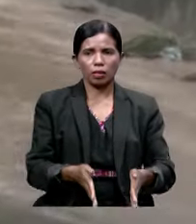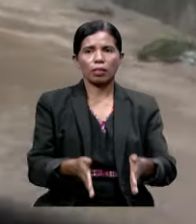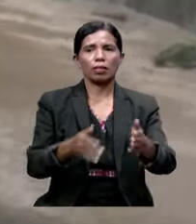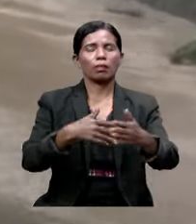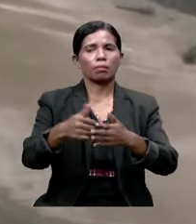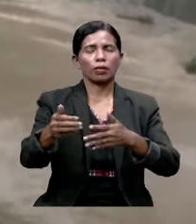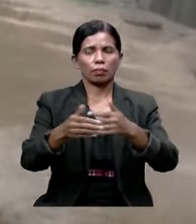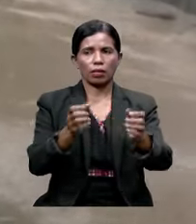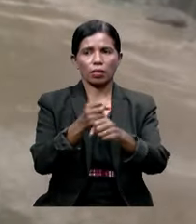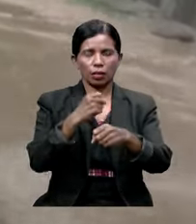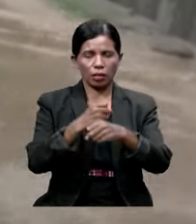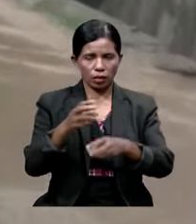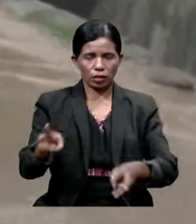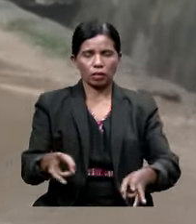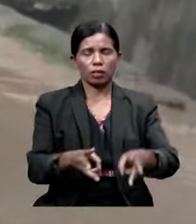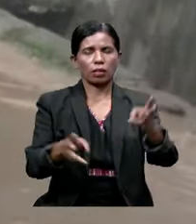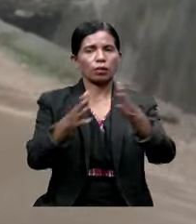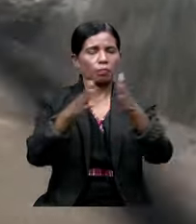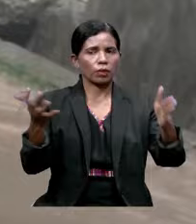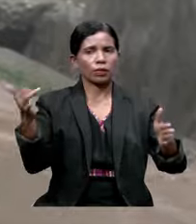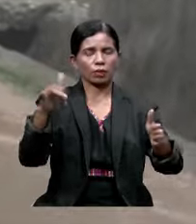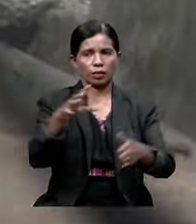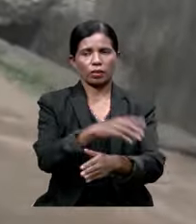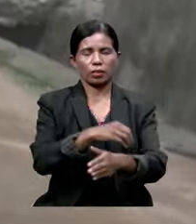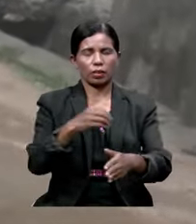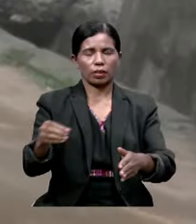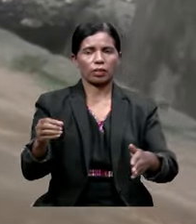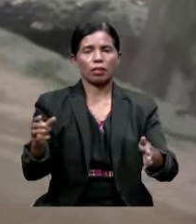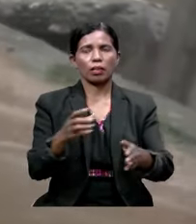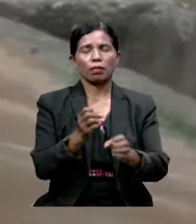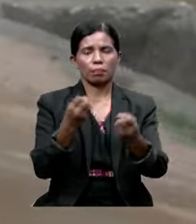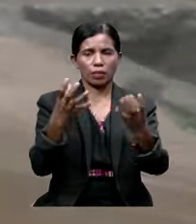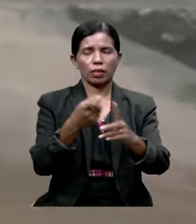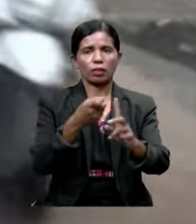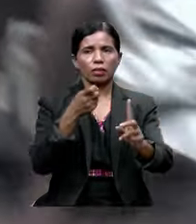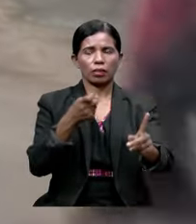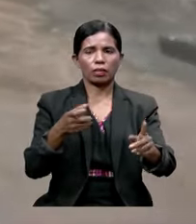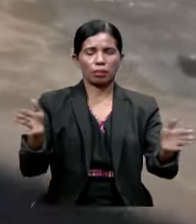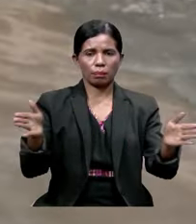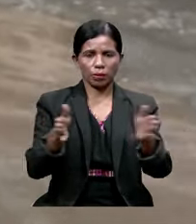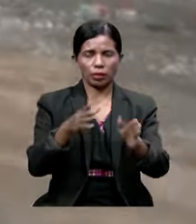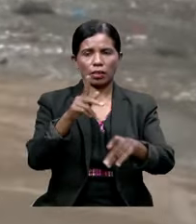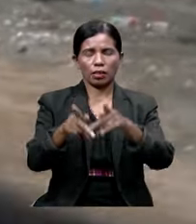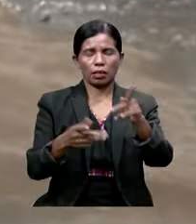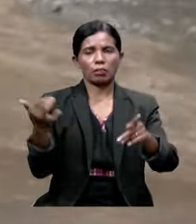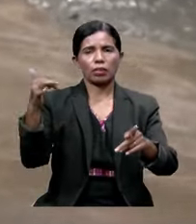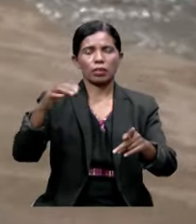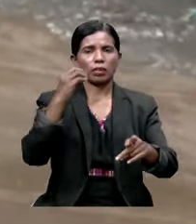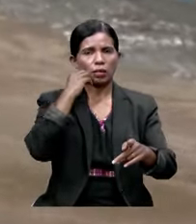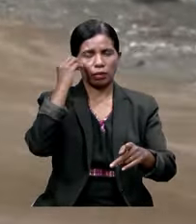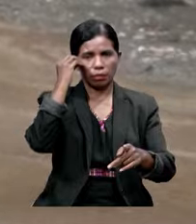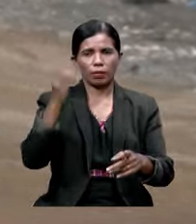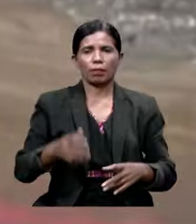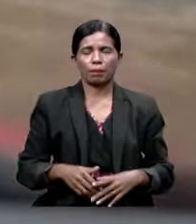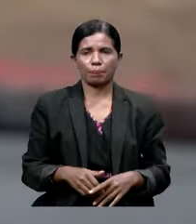bain construi iha estrada bo sira, no drenagem secunder barakliu construi besi comunidade sira ni hela fatin.